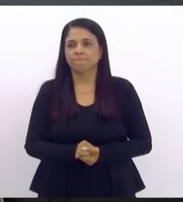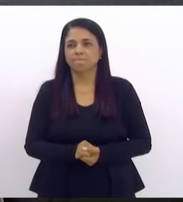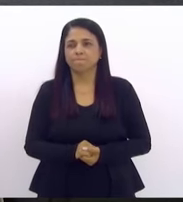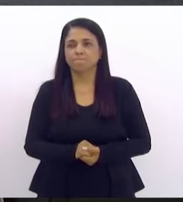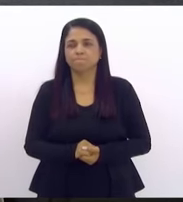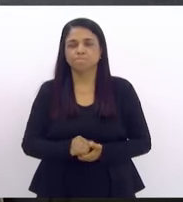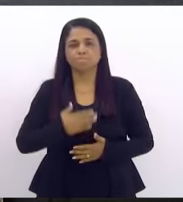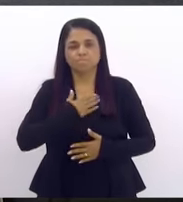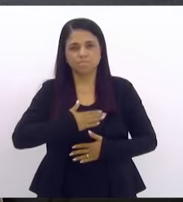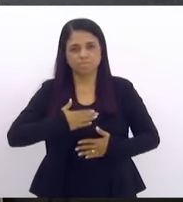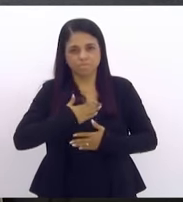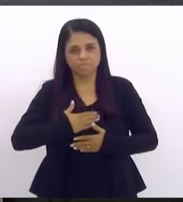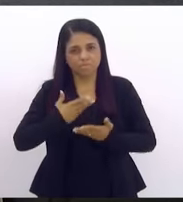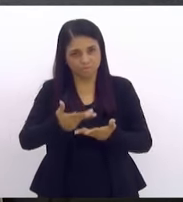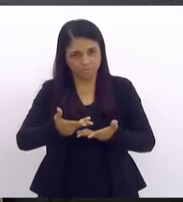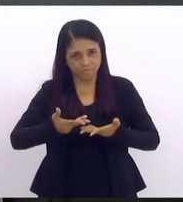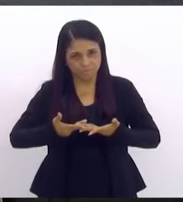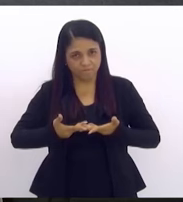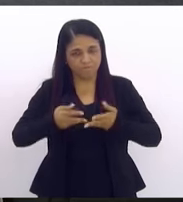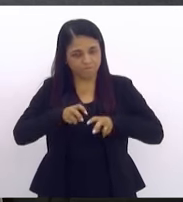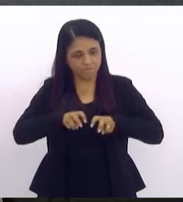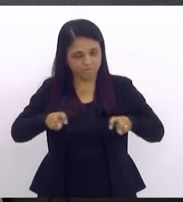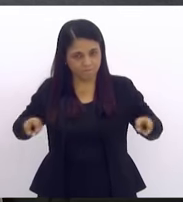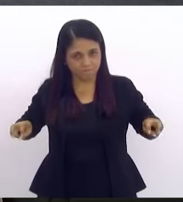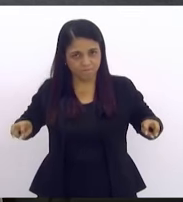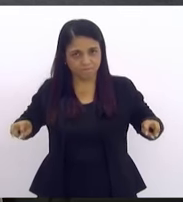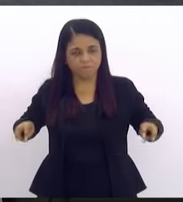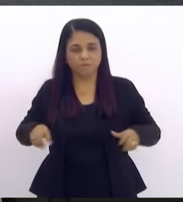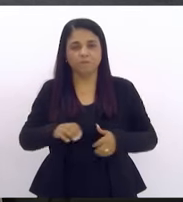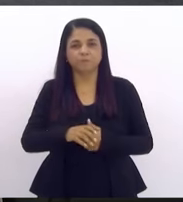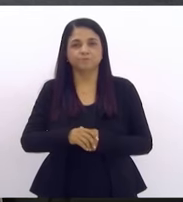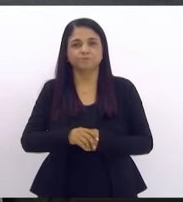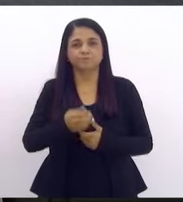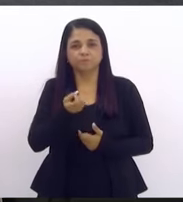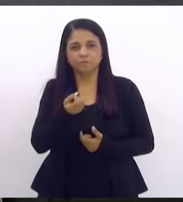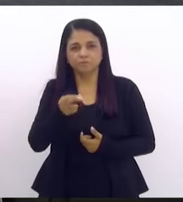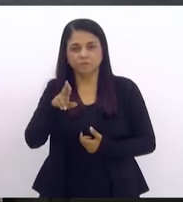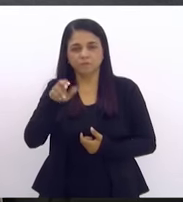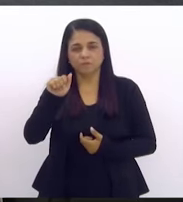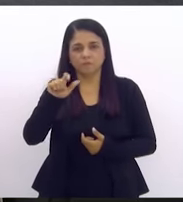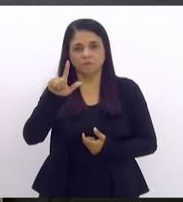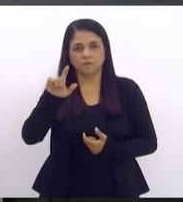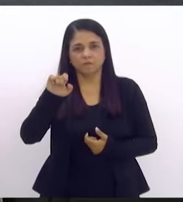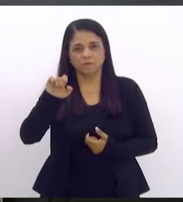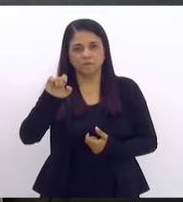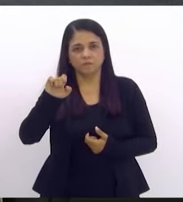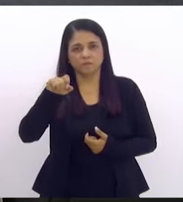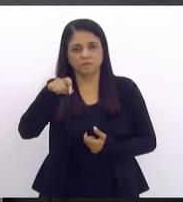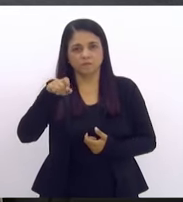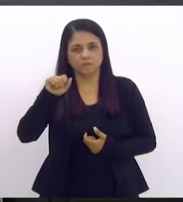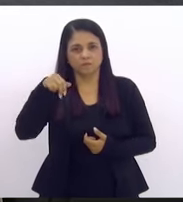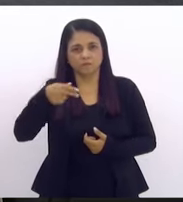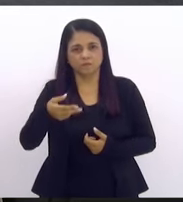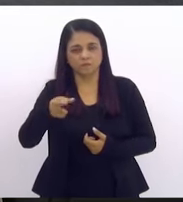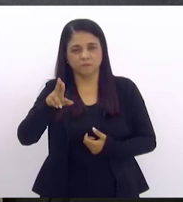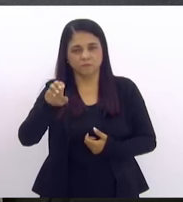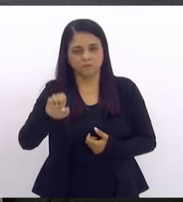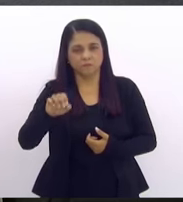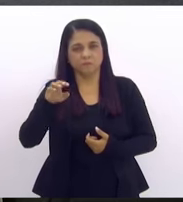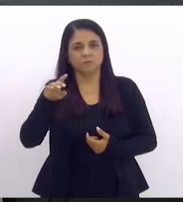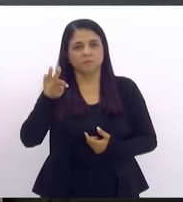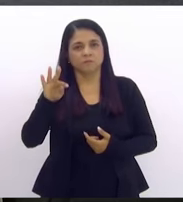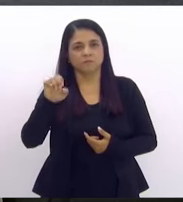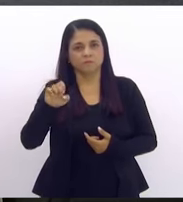gostaria de convidar também para compor a mesa de honra o Dr Alexandre Freitas eh Alexandre Teixeira de Freitas